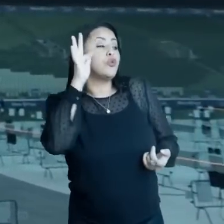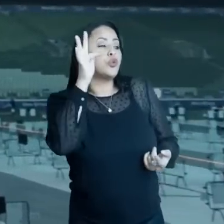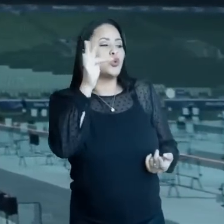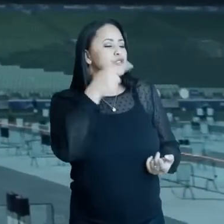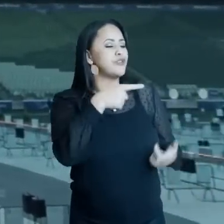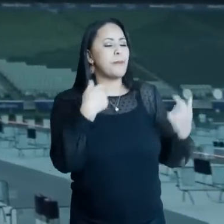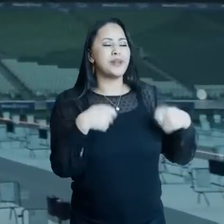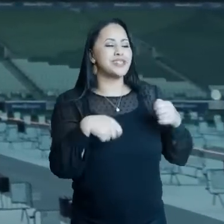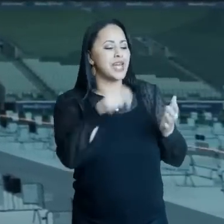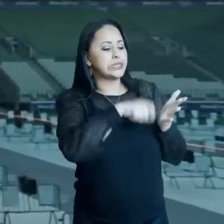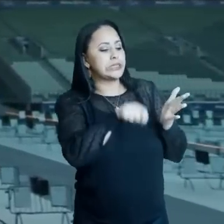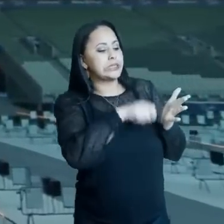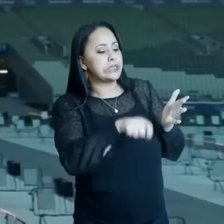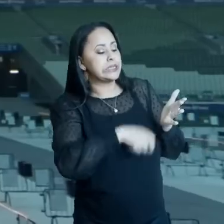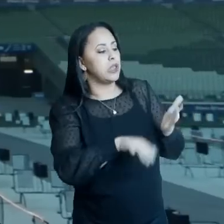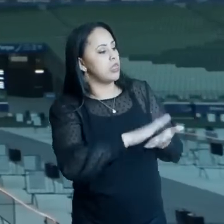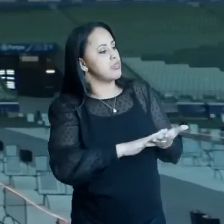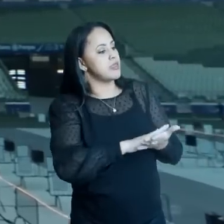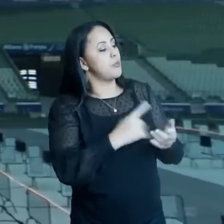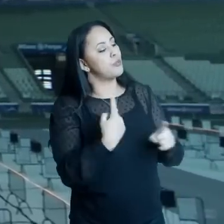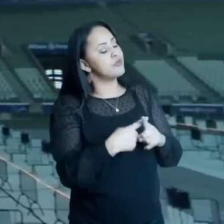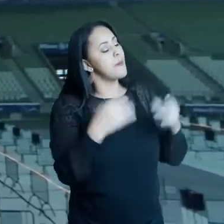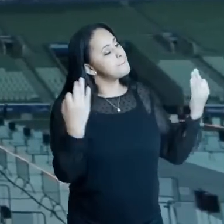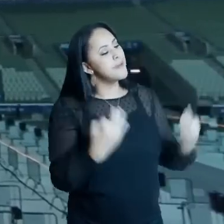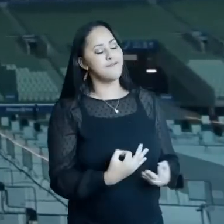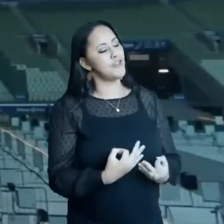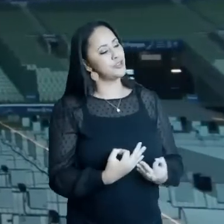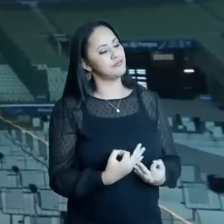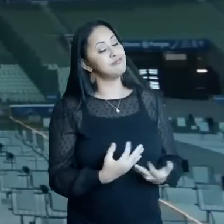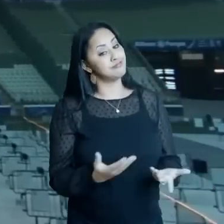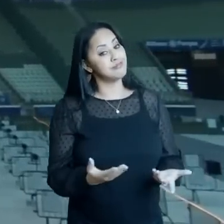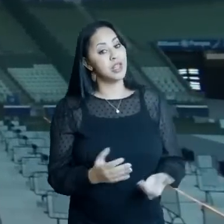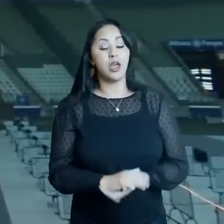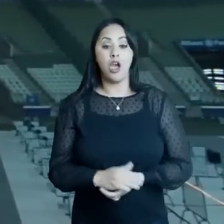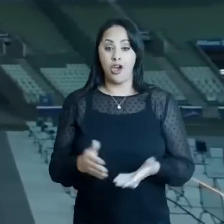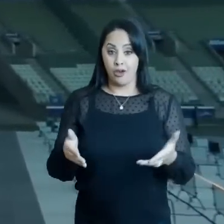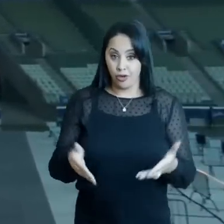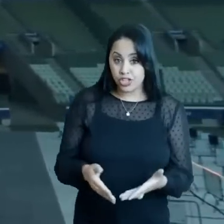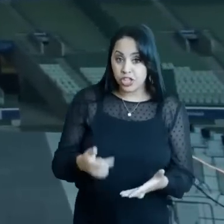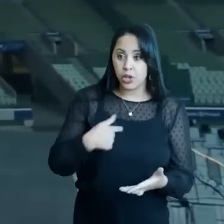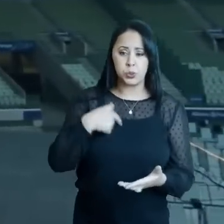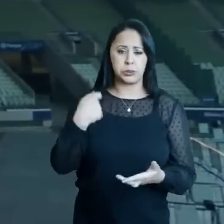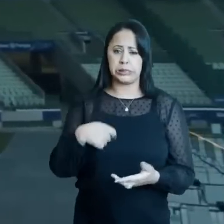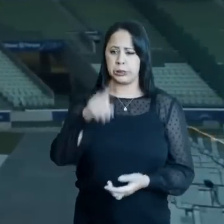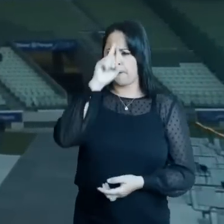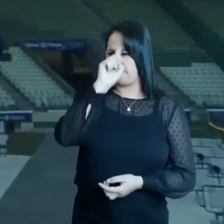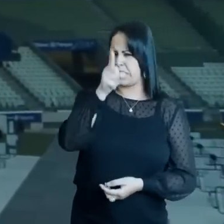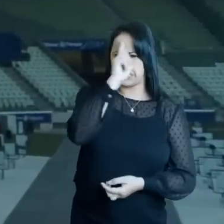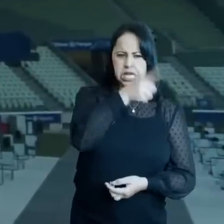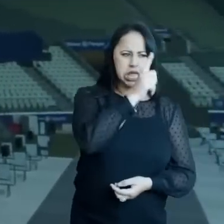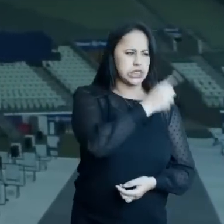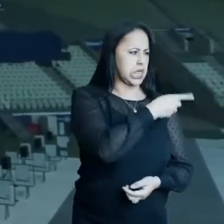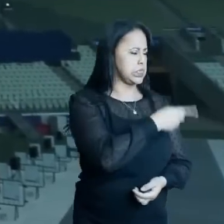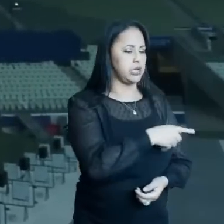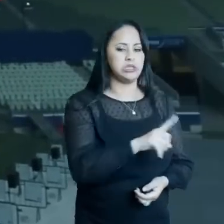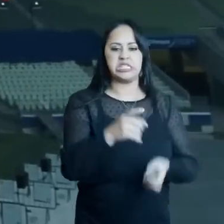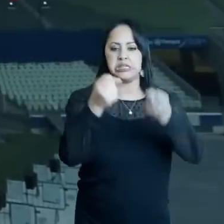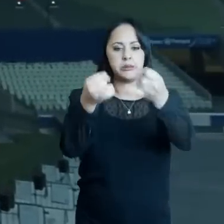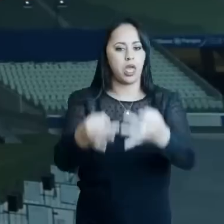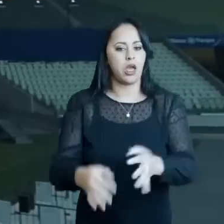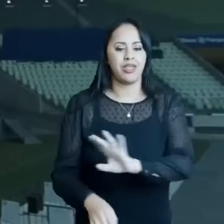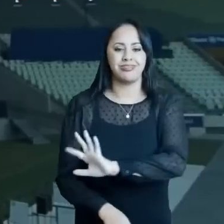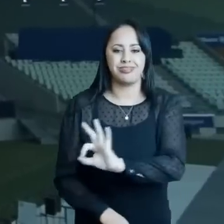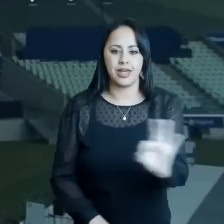precisar corrigir nada, que vai ser perfeito, vai ser, e é assim que aconteceu. Hoje eu não preciso delegar, eu não preciso eu mesmo explicar, eu